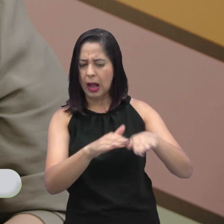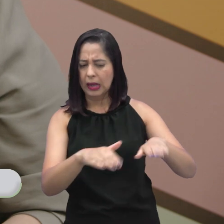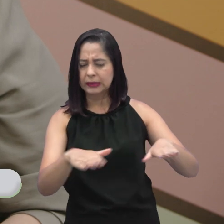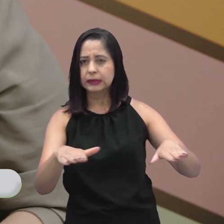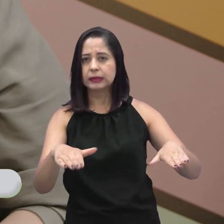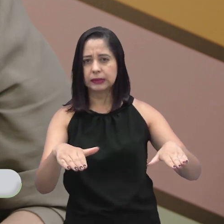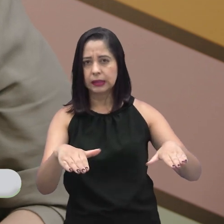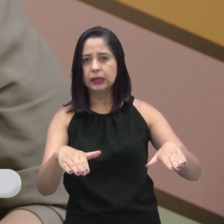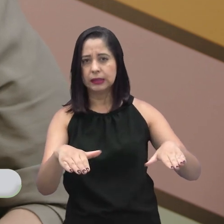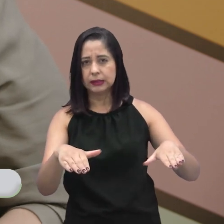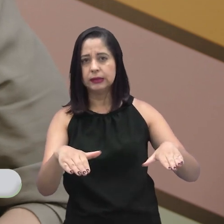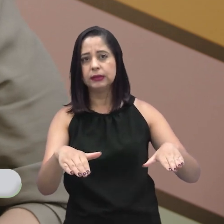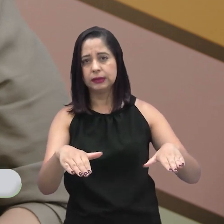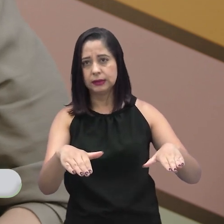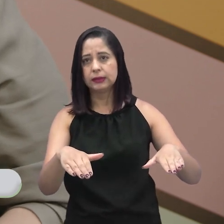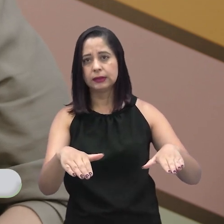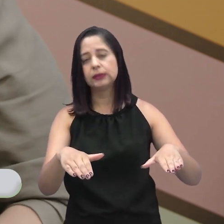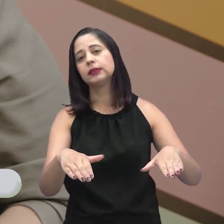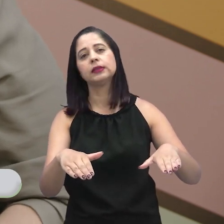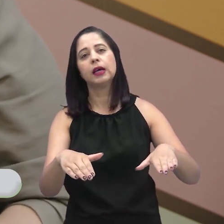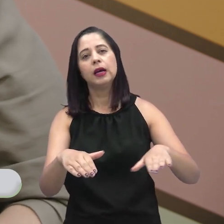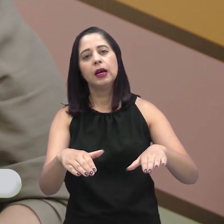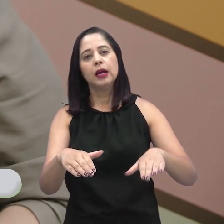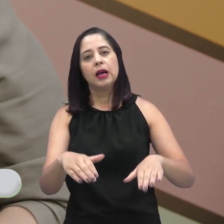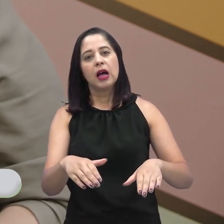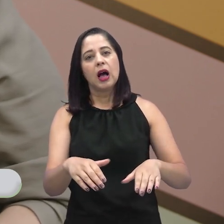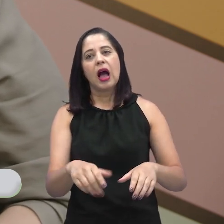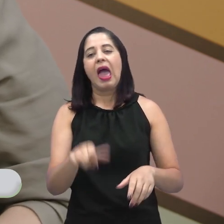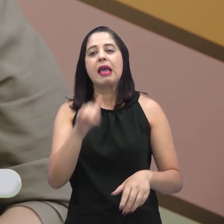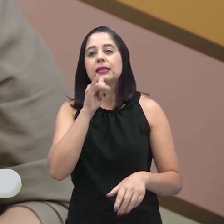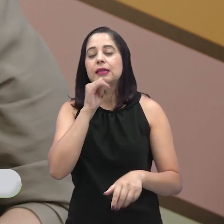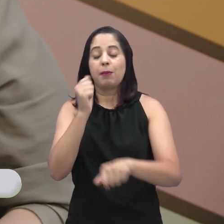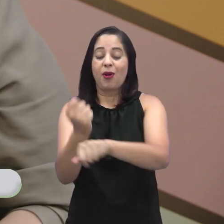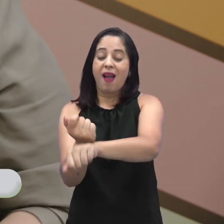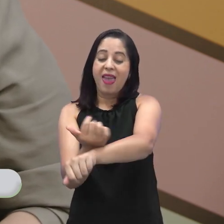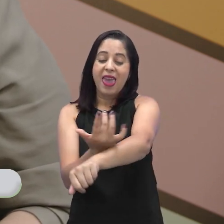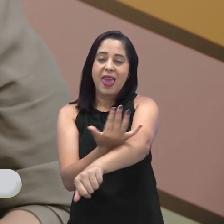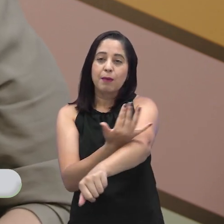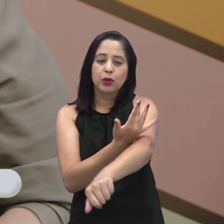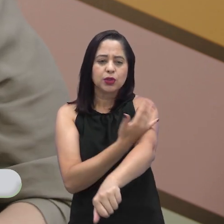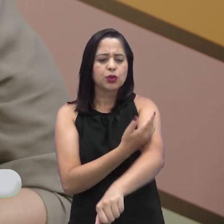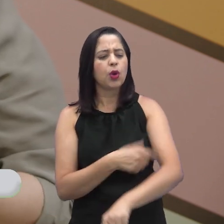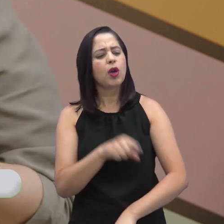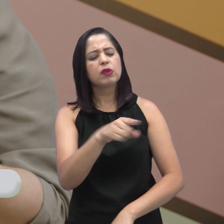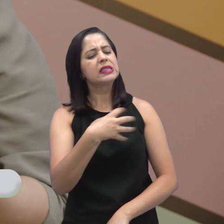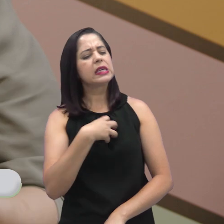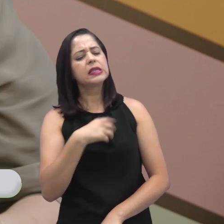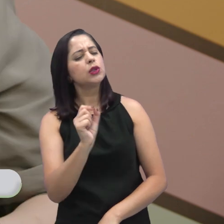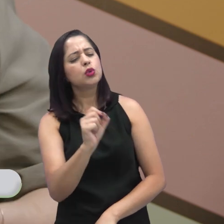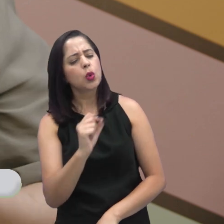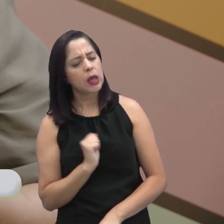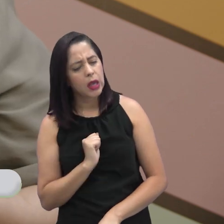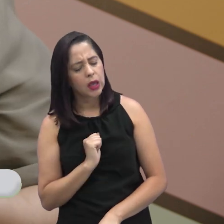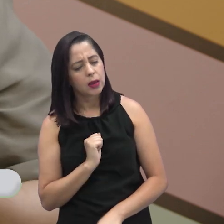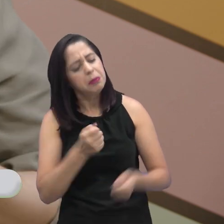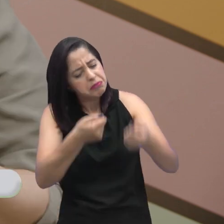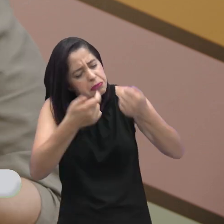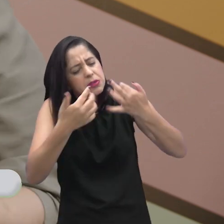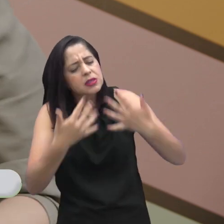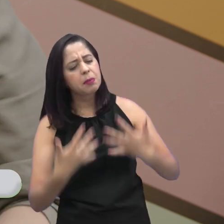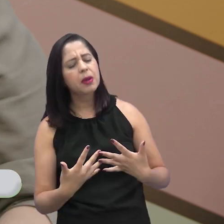a ela, né, esse repertório de o nome das emoções, né, o que ela está sentindo, de que maneira ela pode